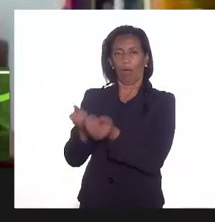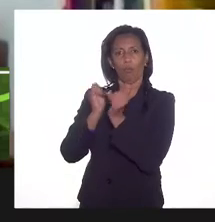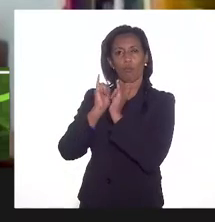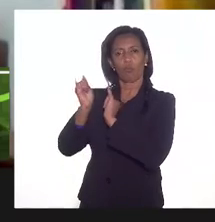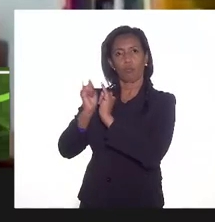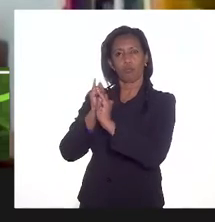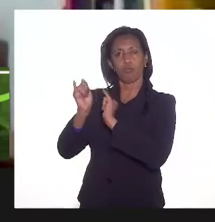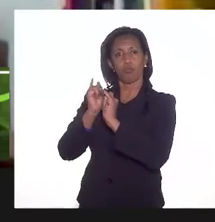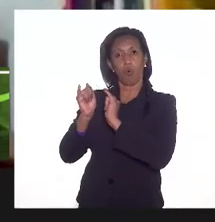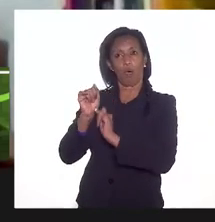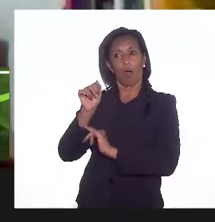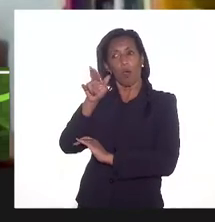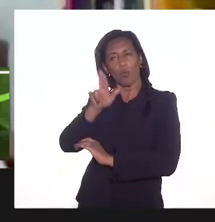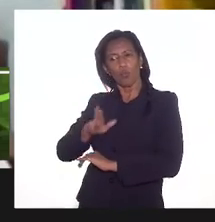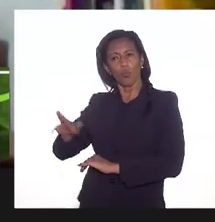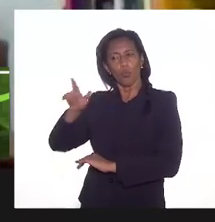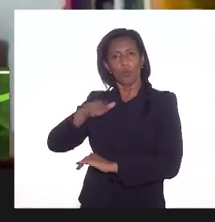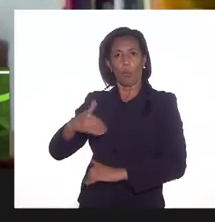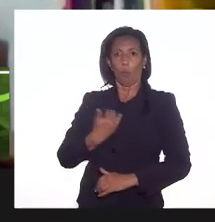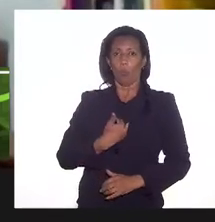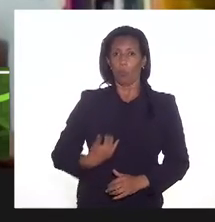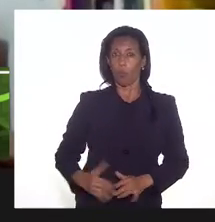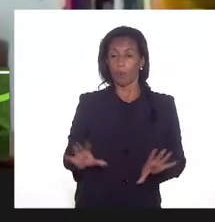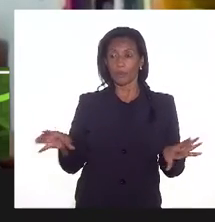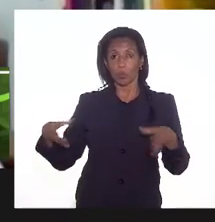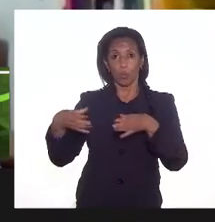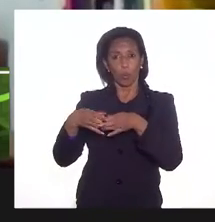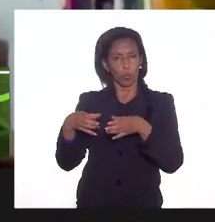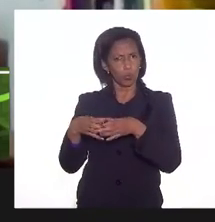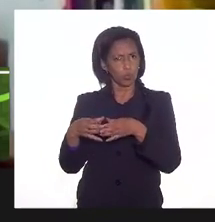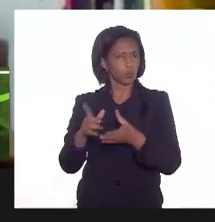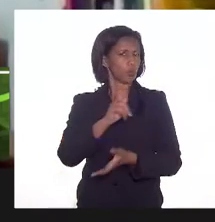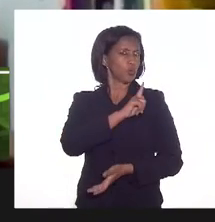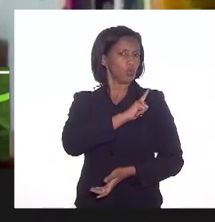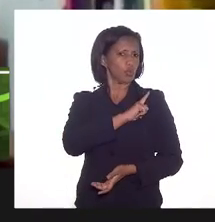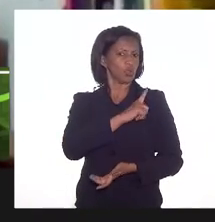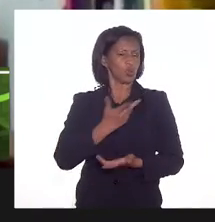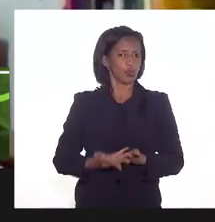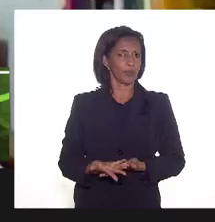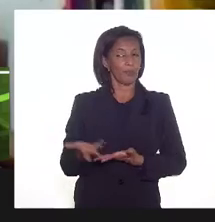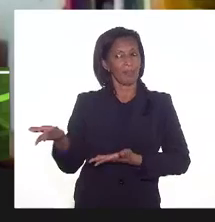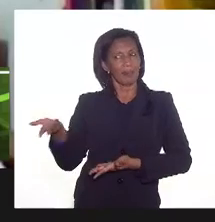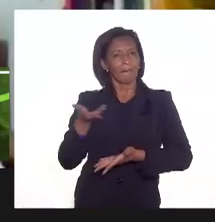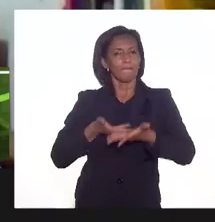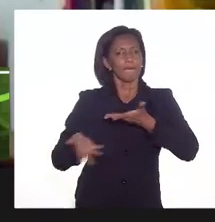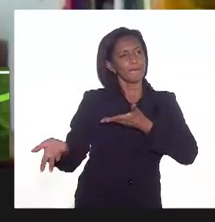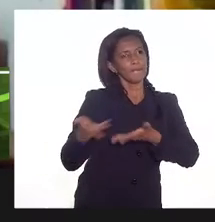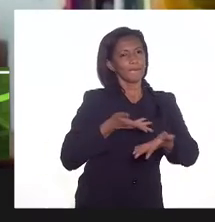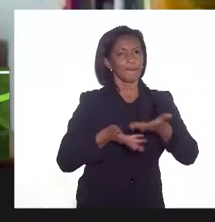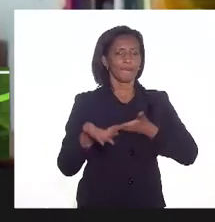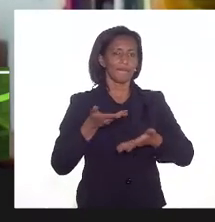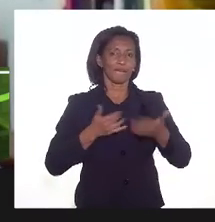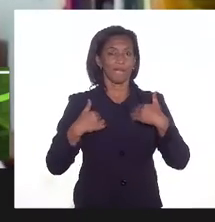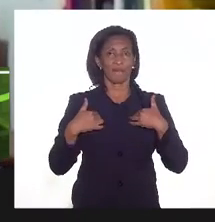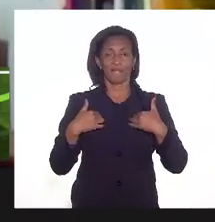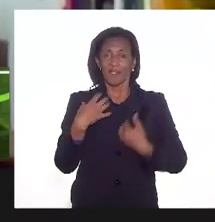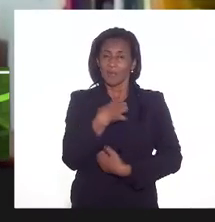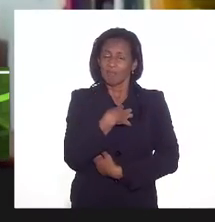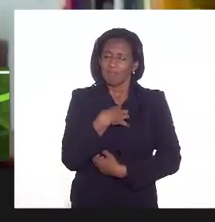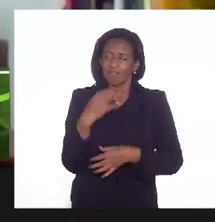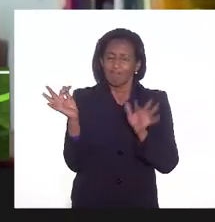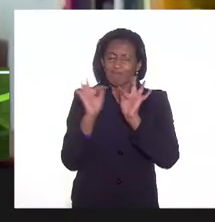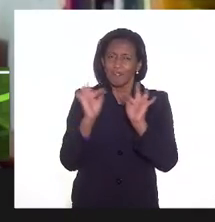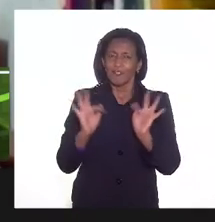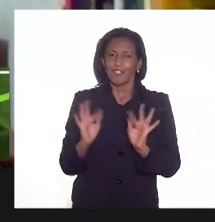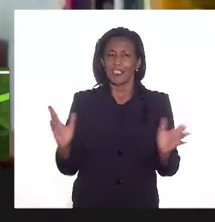via universidade pública para esse conjunto de gestores estabelecer essa parceria então eu fico muito feliz quando a gente está